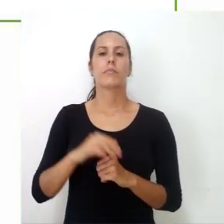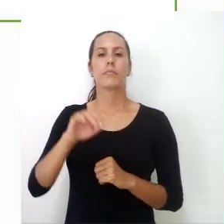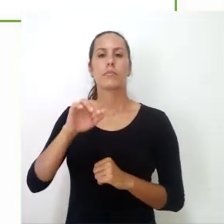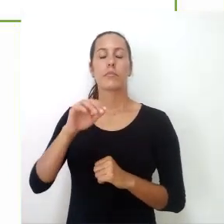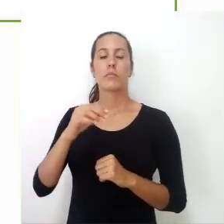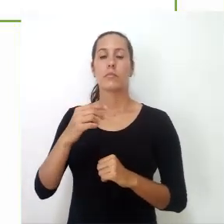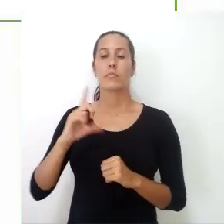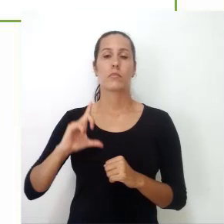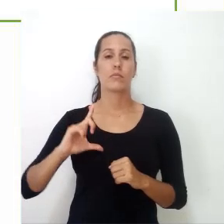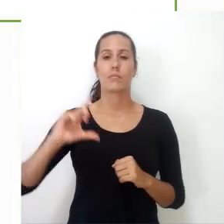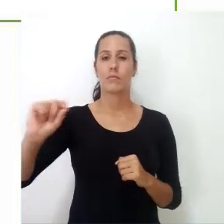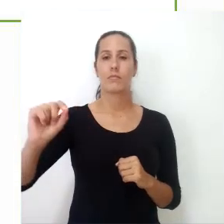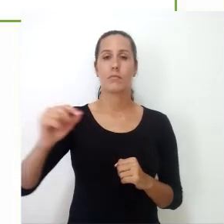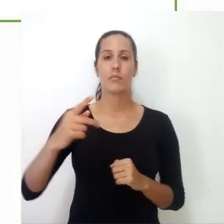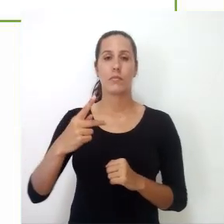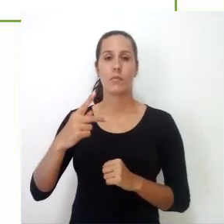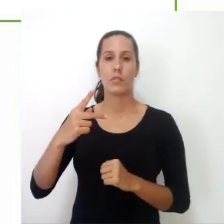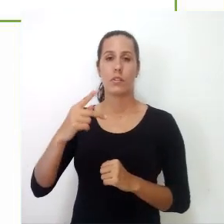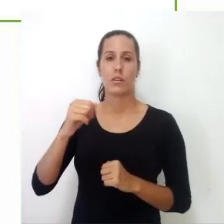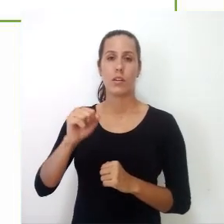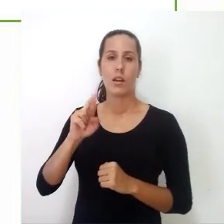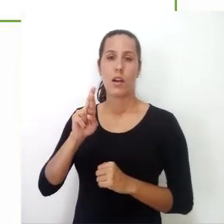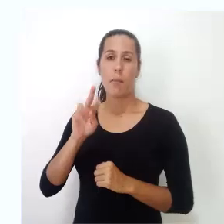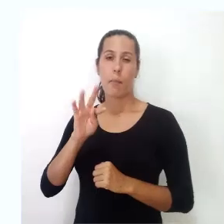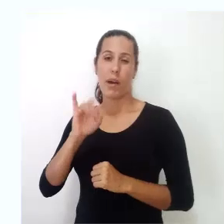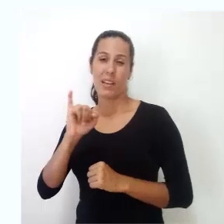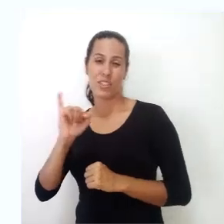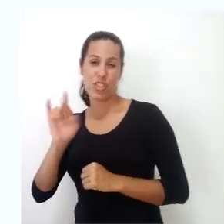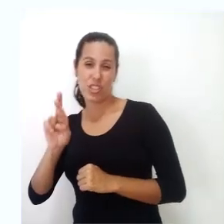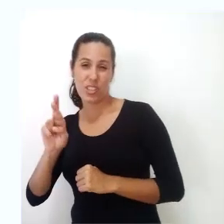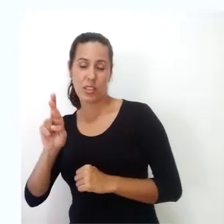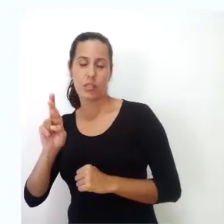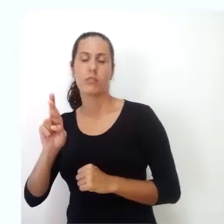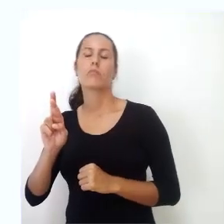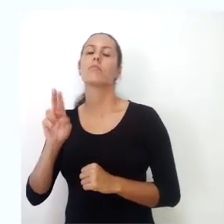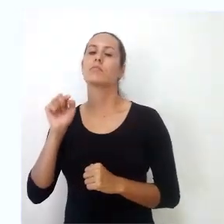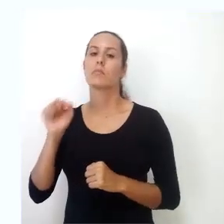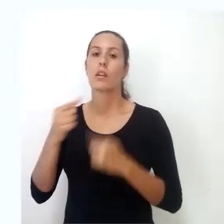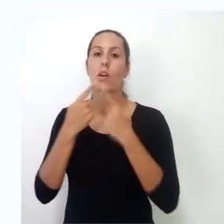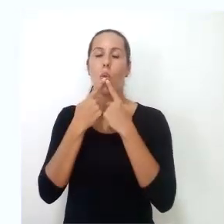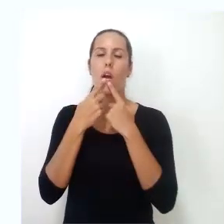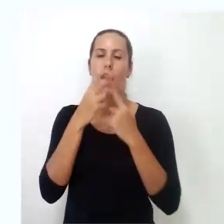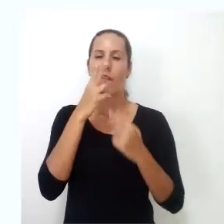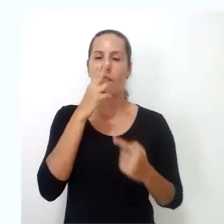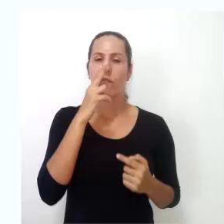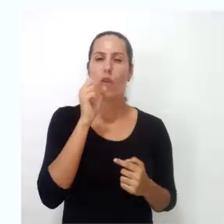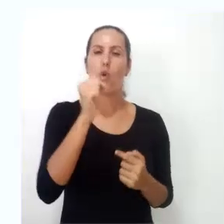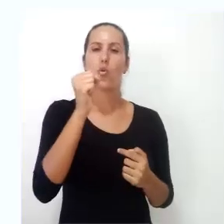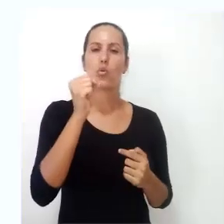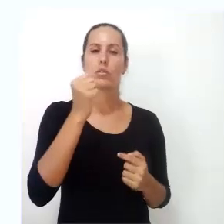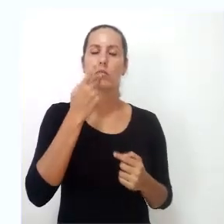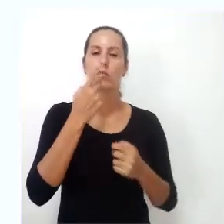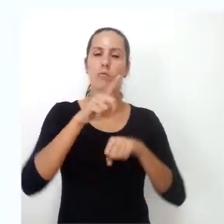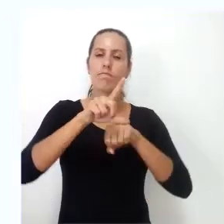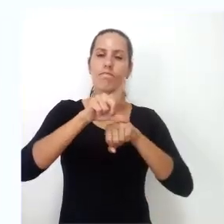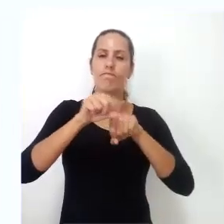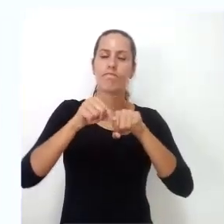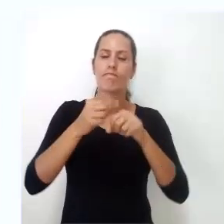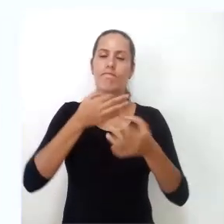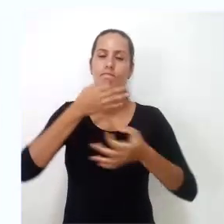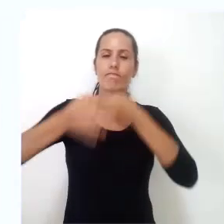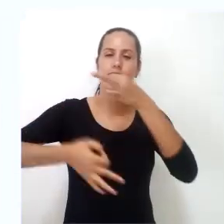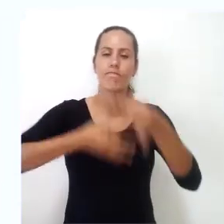É importante salientar que o verbo no infinitivo ele tem uma força de argumento, certo?